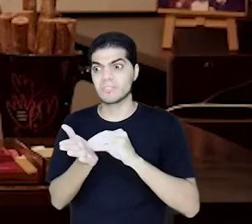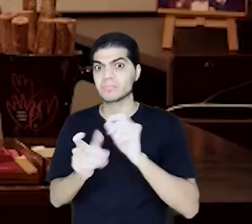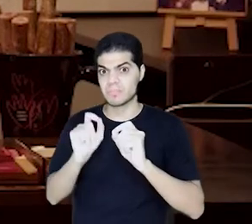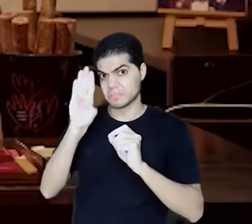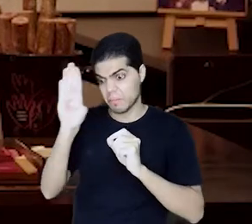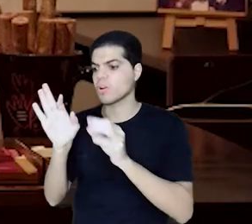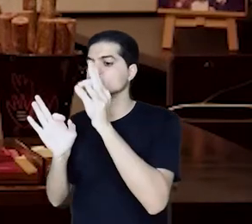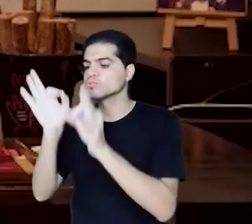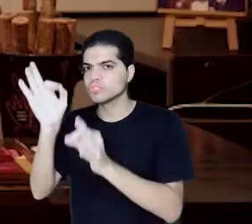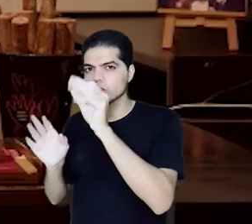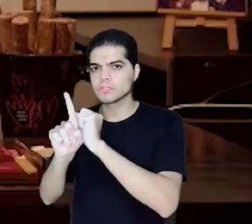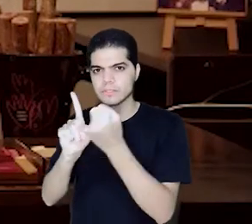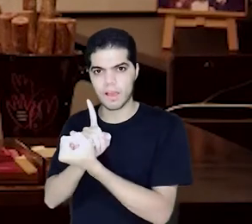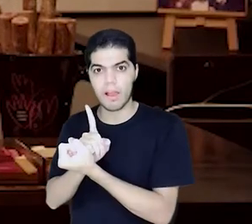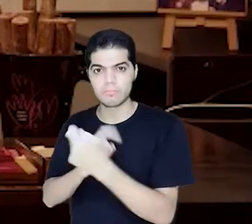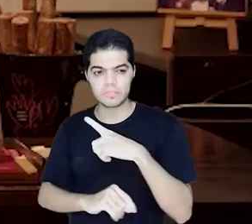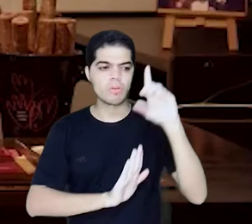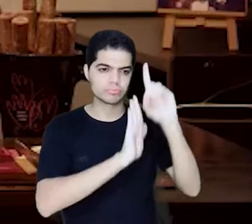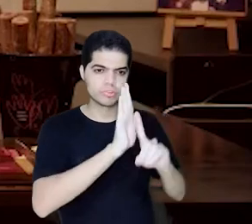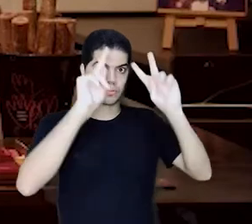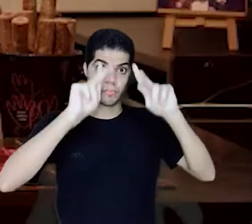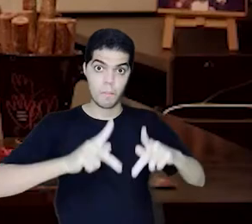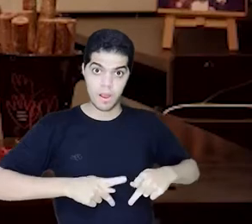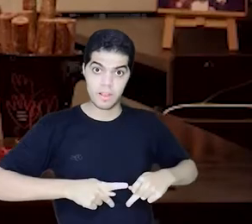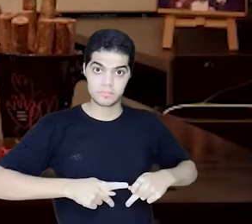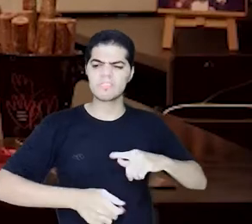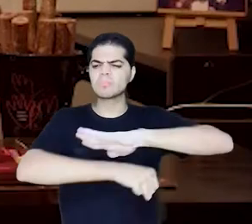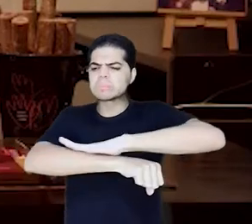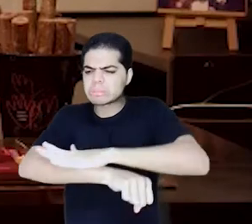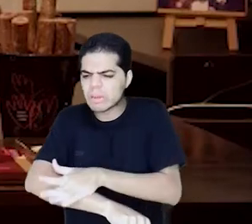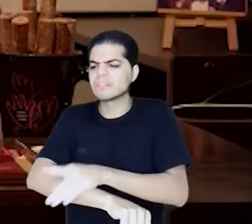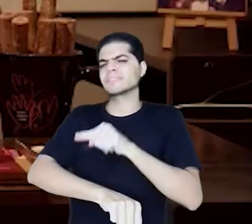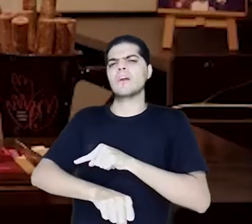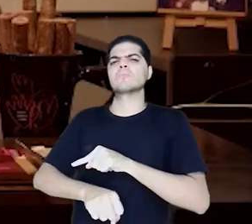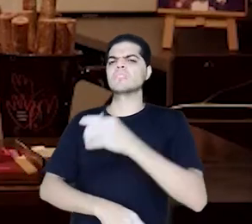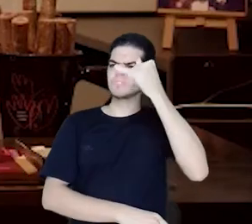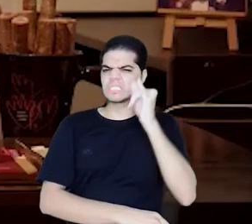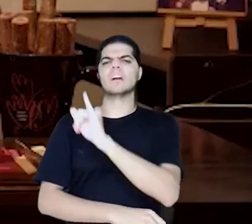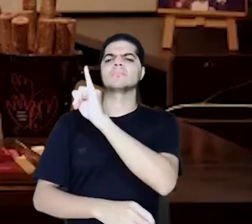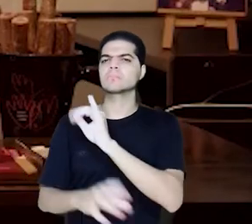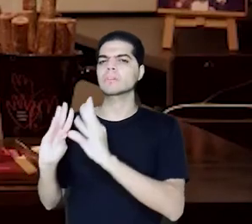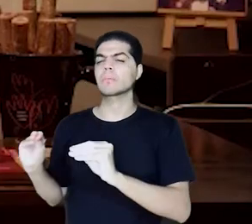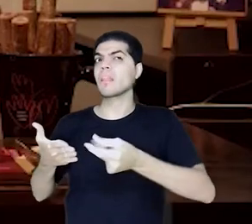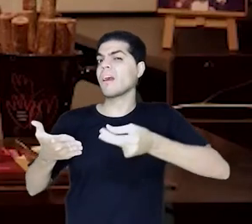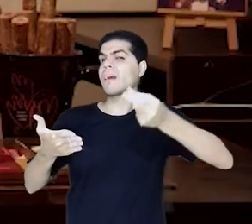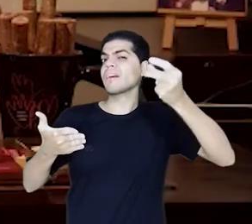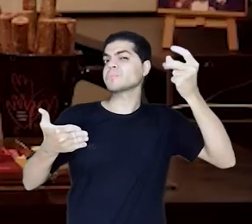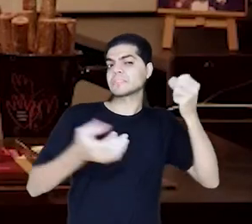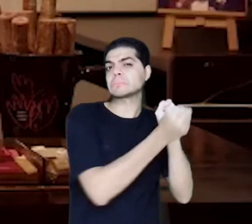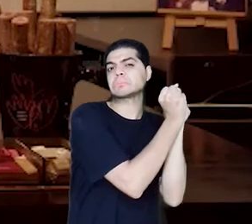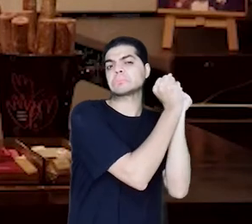principalmente justiça social, direitos humanos, né? Tem que acabar com o racismo que vem da escravidão